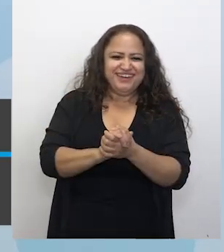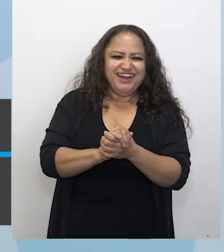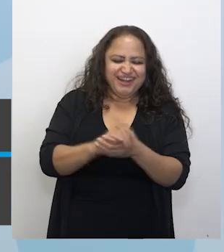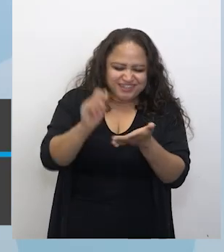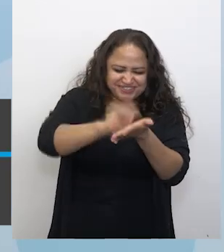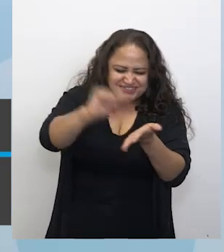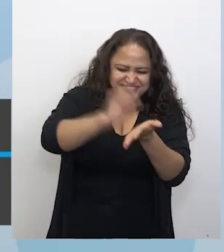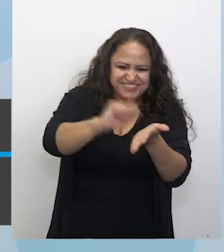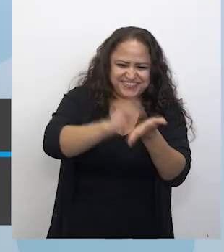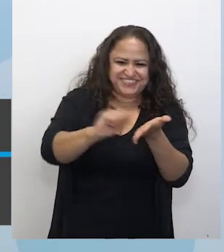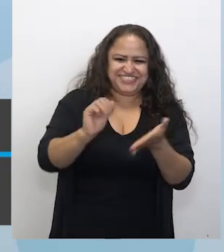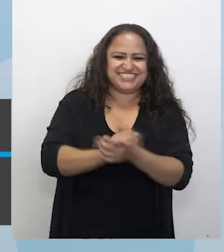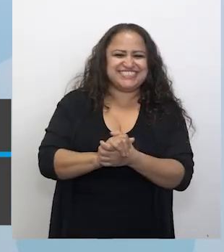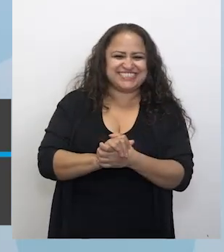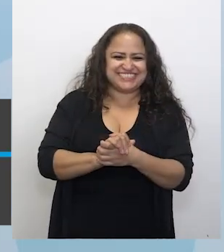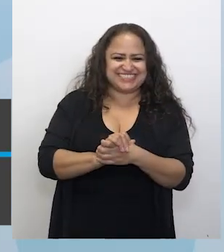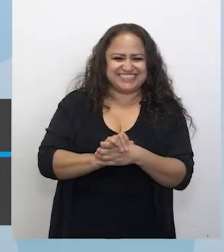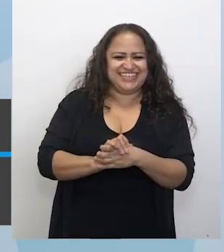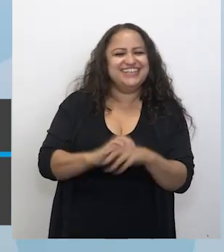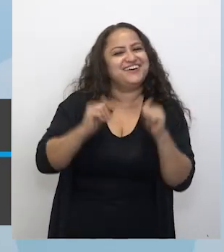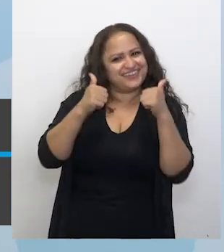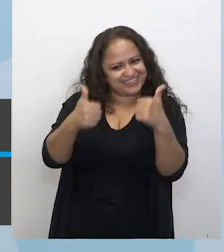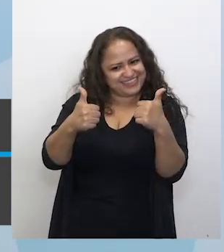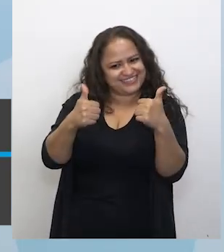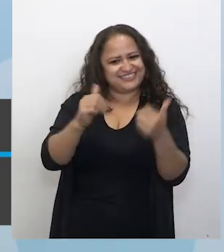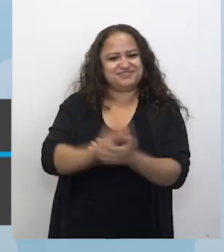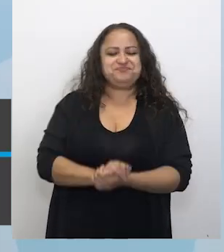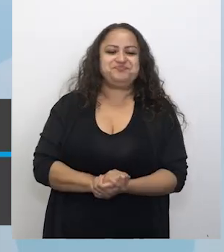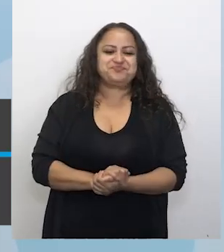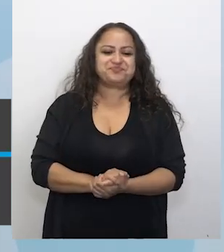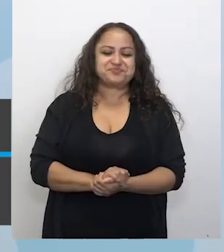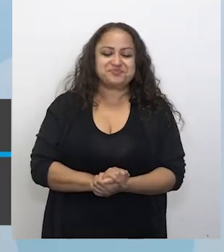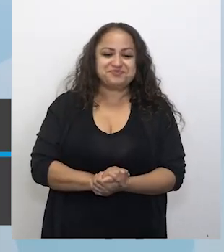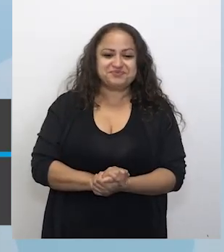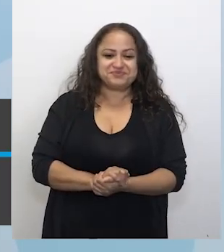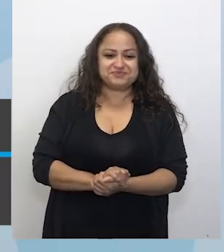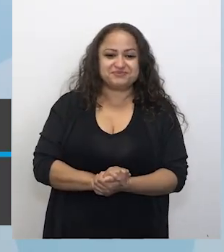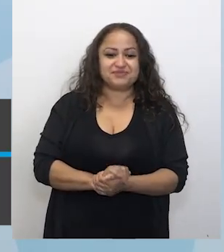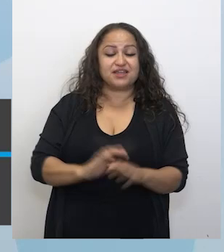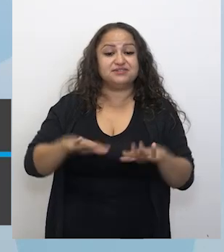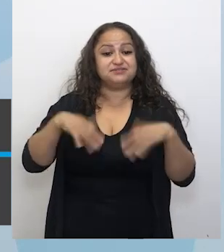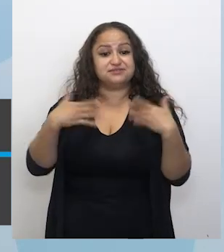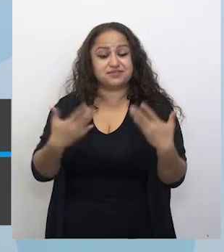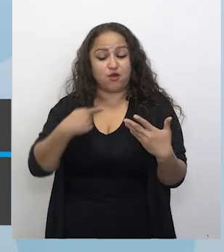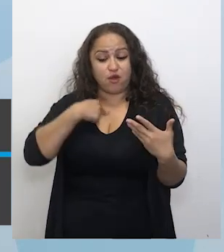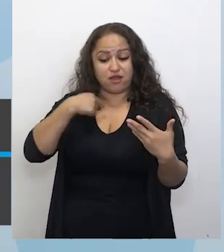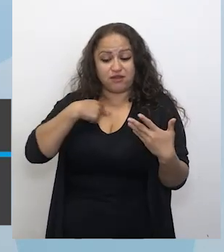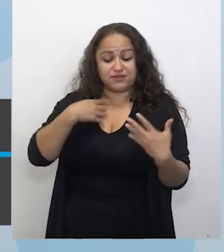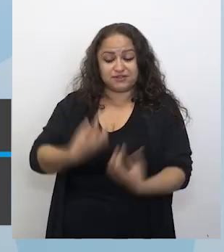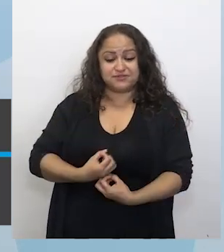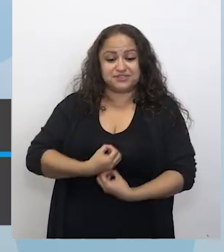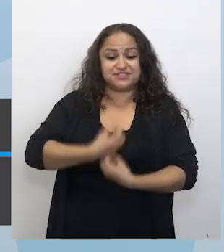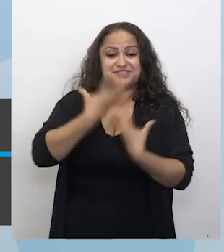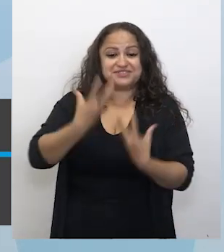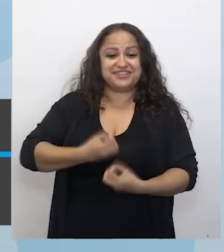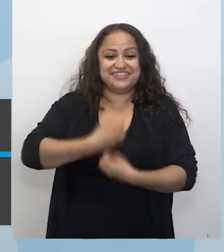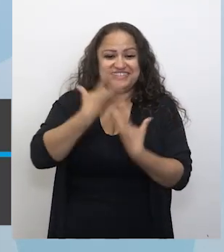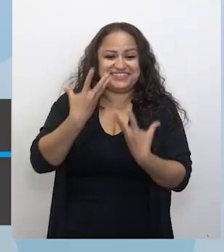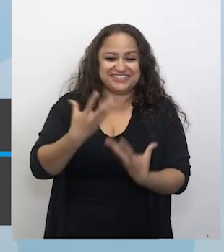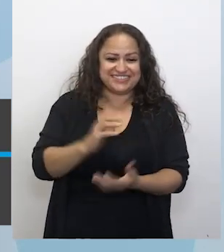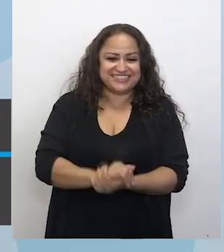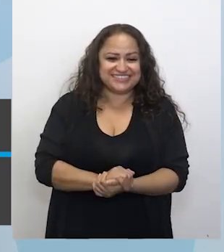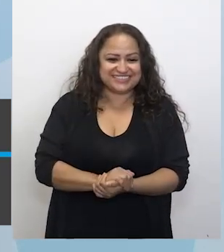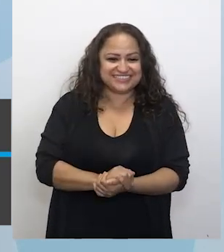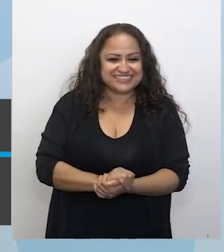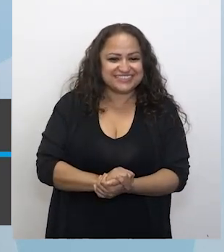vocês, coloquem os contratualistas, beleza? Aí, eu vou, então, me inspirar nessa síntese que o professor